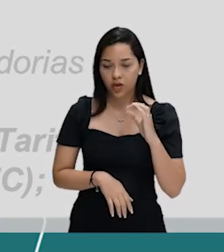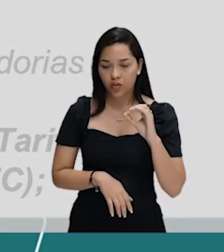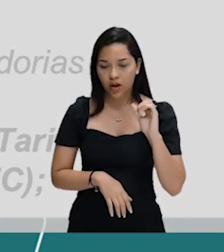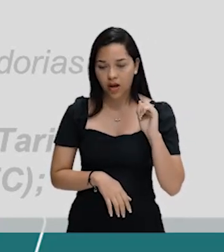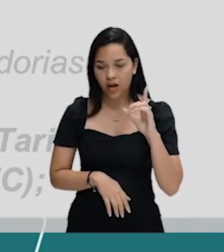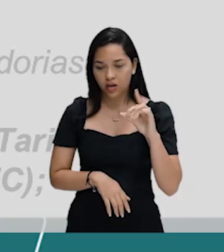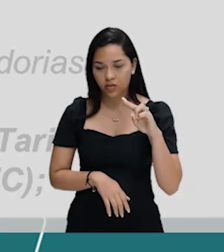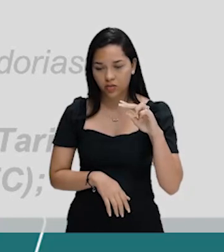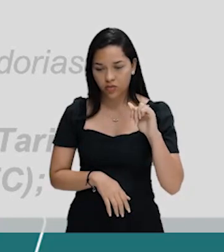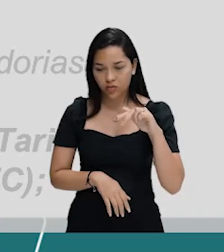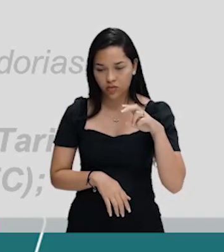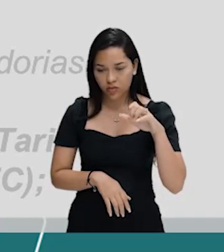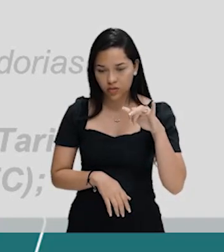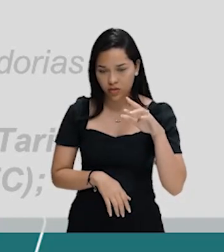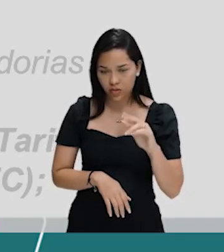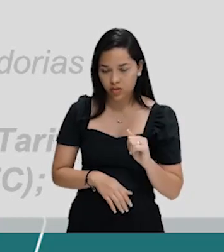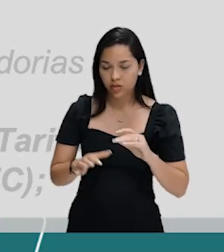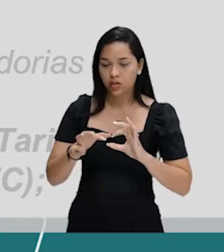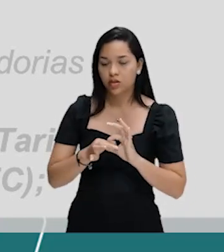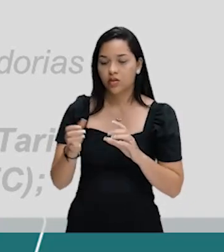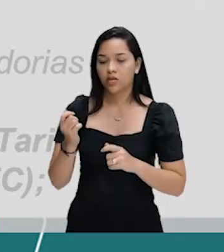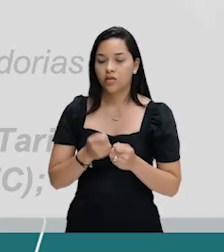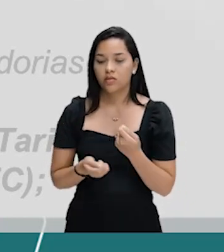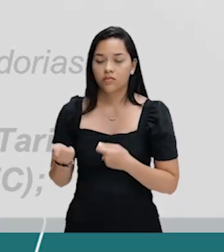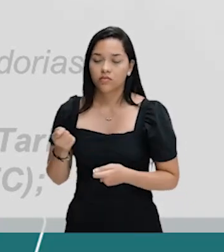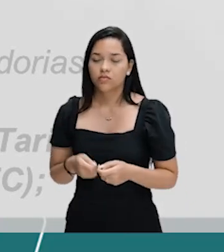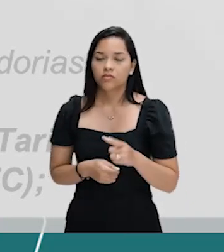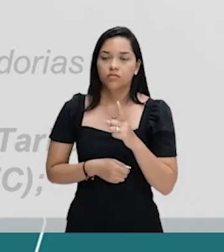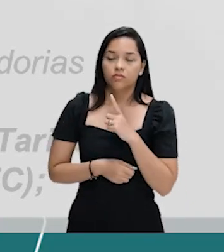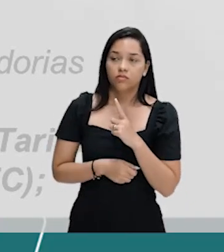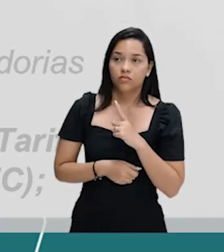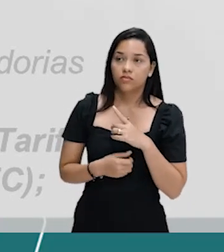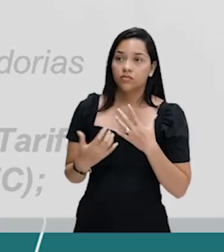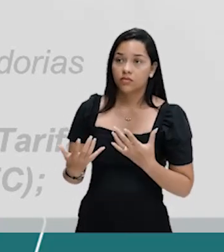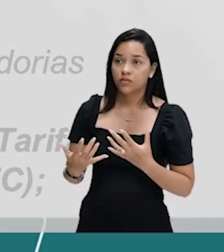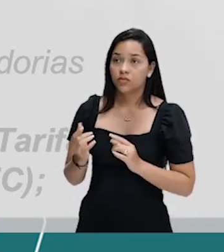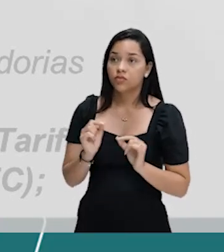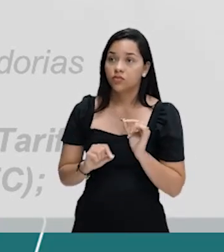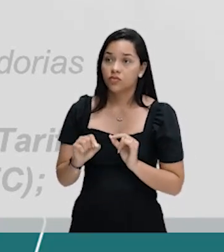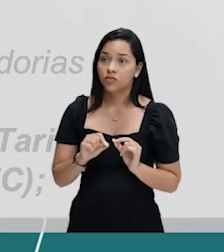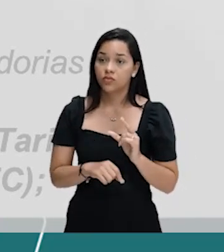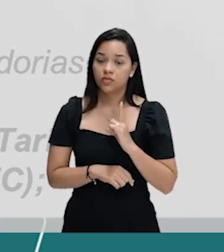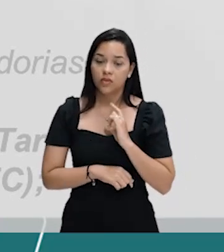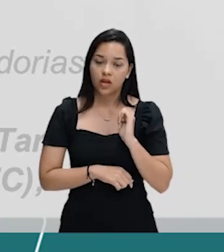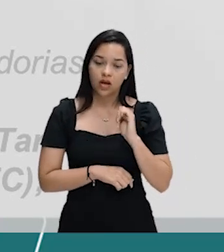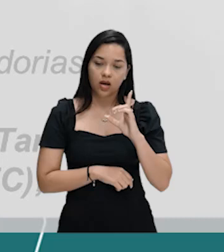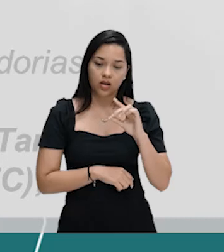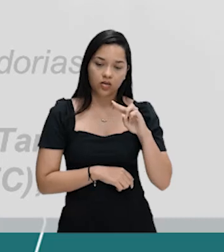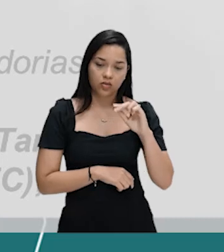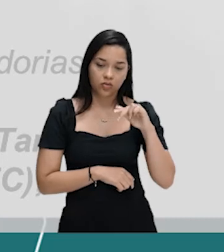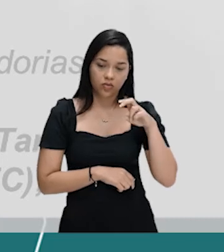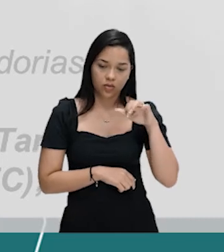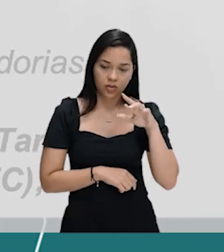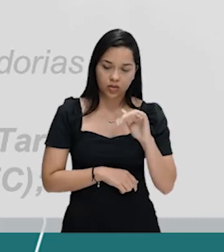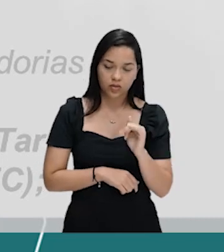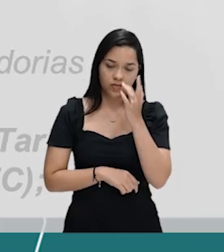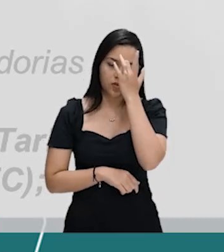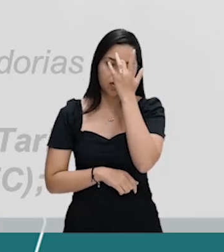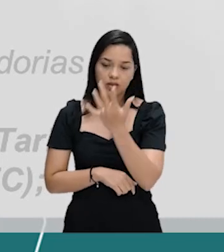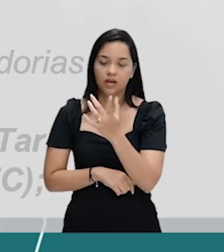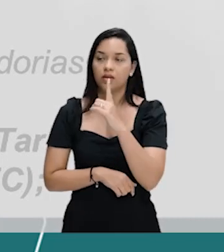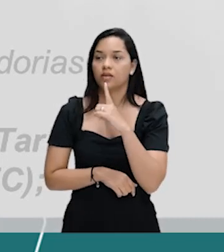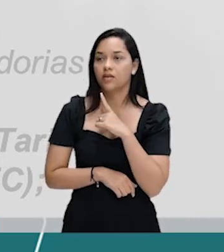Ela é uma evolução da área de livre comércio ou zona de livre comércio. Basicamente, a União Aduaneira ela vai facilitar essa circulação